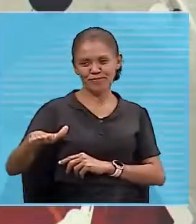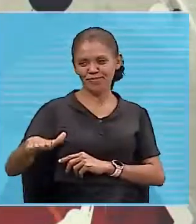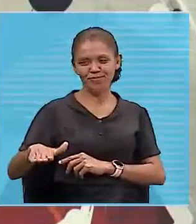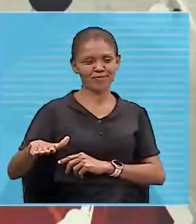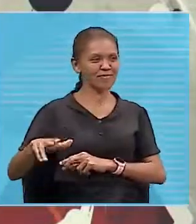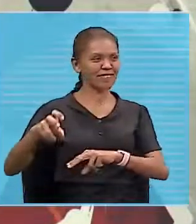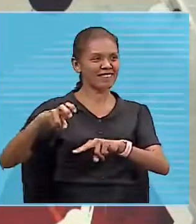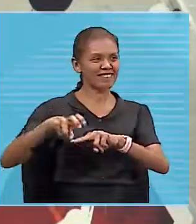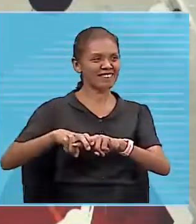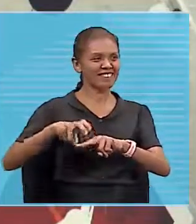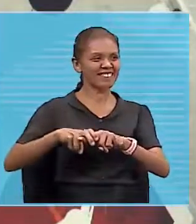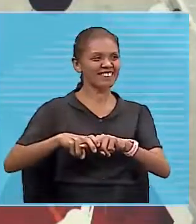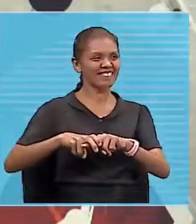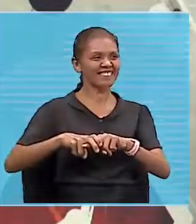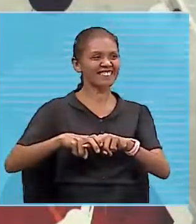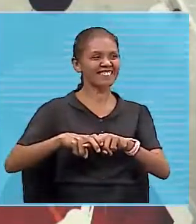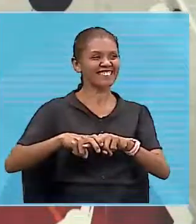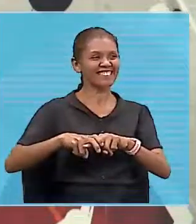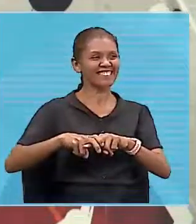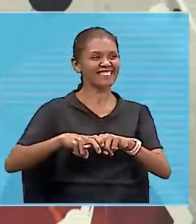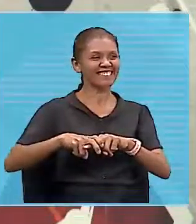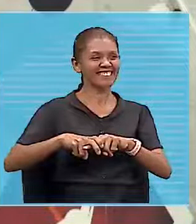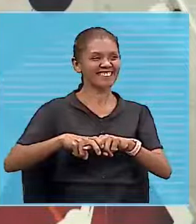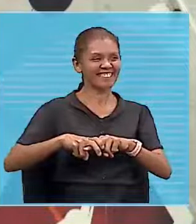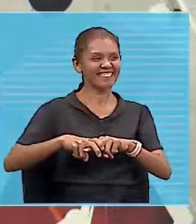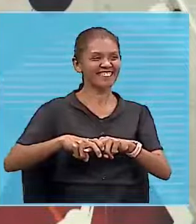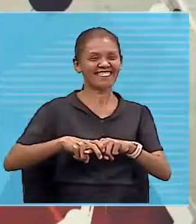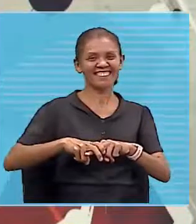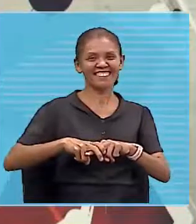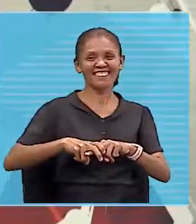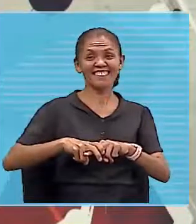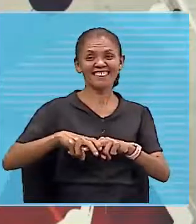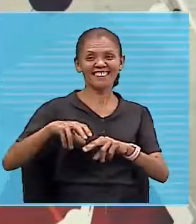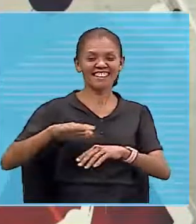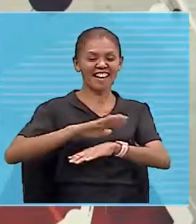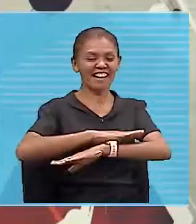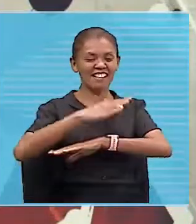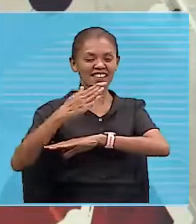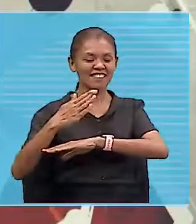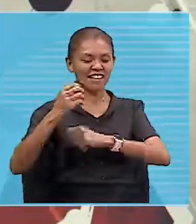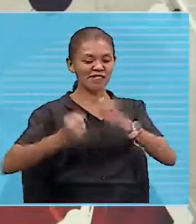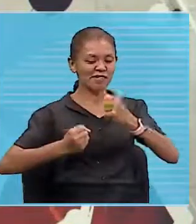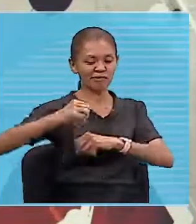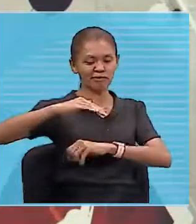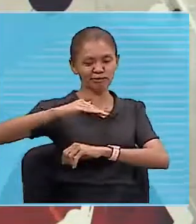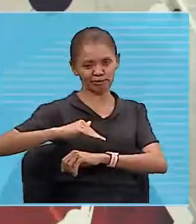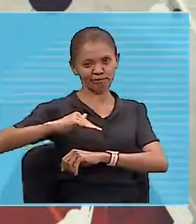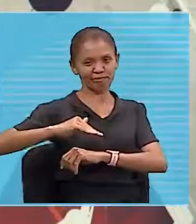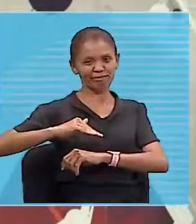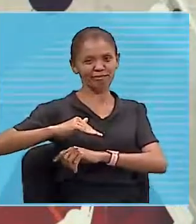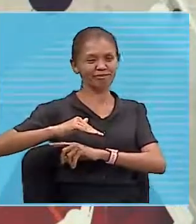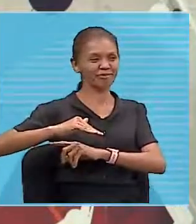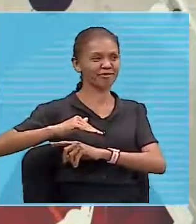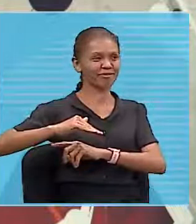sentada almofada dava para passar com o braço assim na Porta do Fusca rapaz cresceram a gente vai dar almofadona